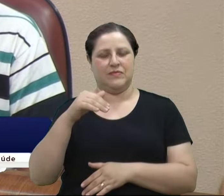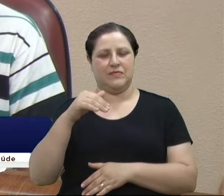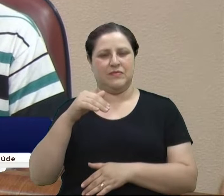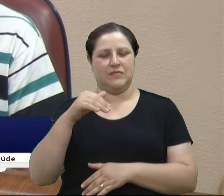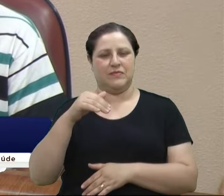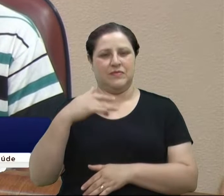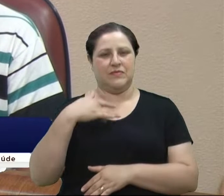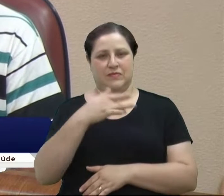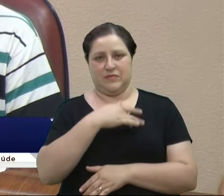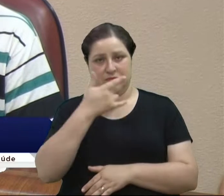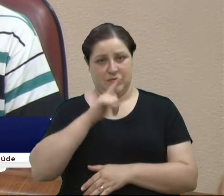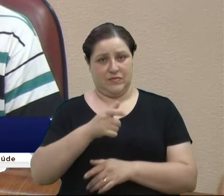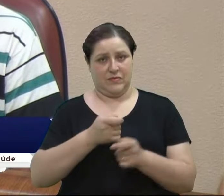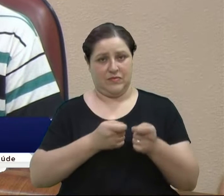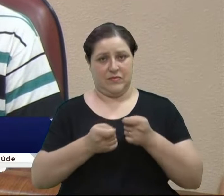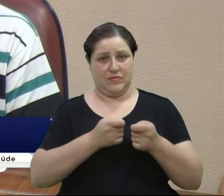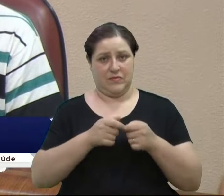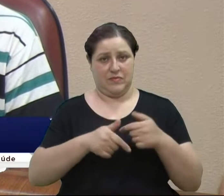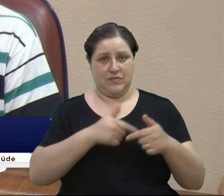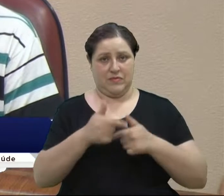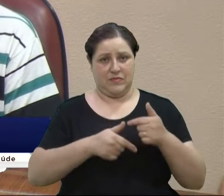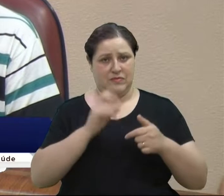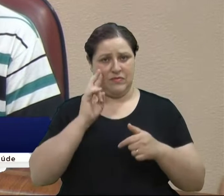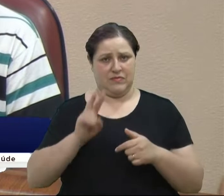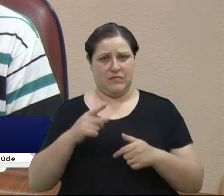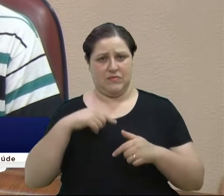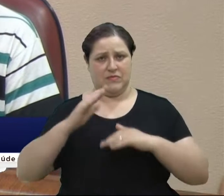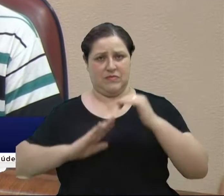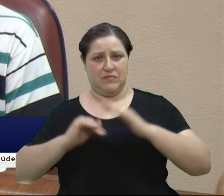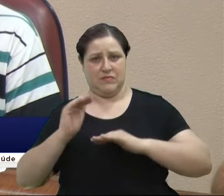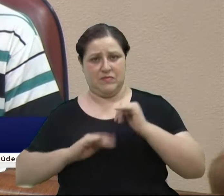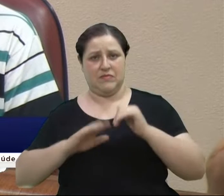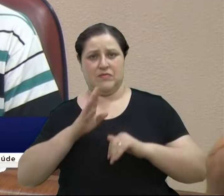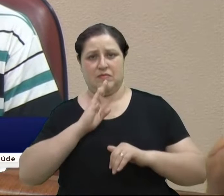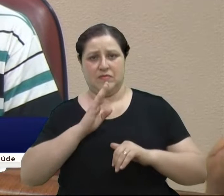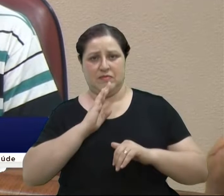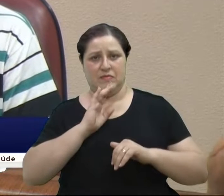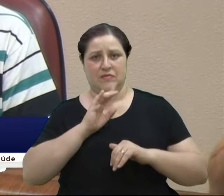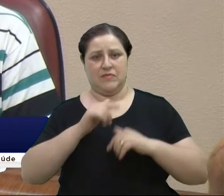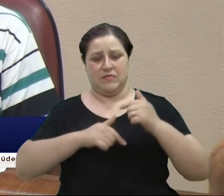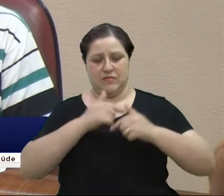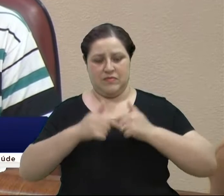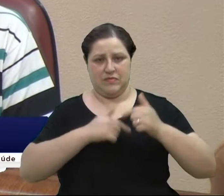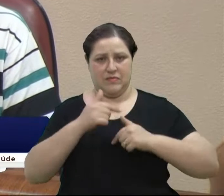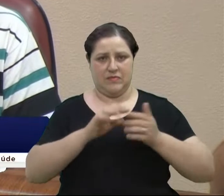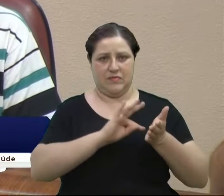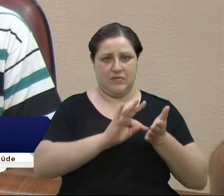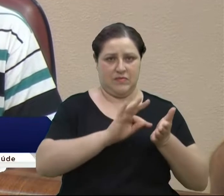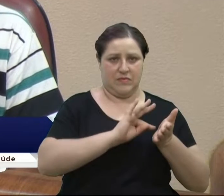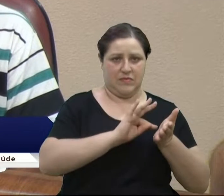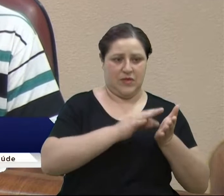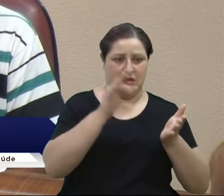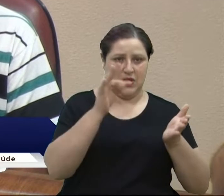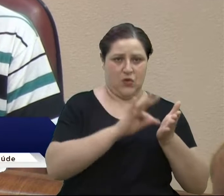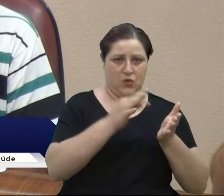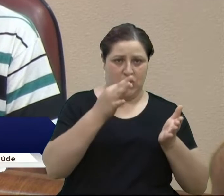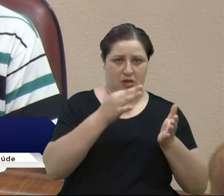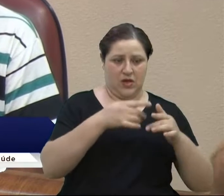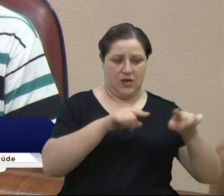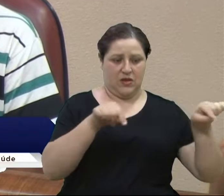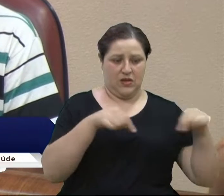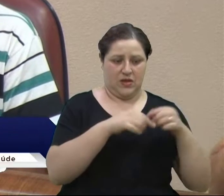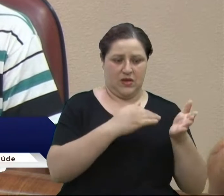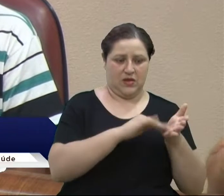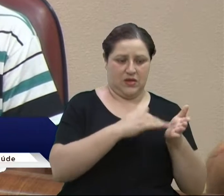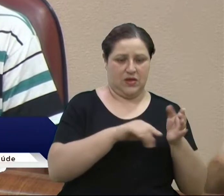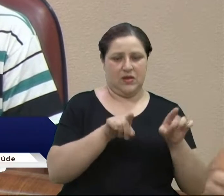Falo isso porque eu vim na parte prática, conheci o serviço, tanto na teoria no gabinete da secretária, como na forma